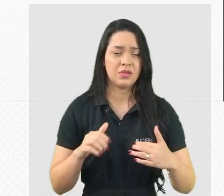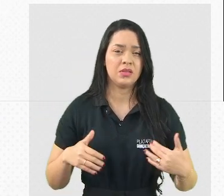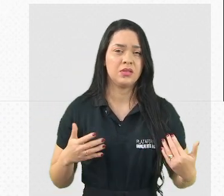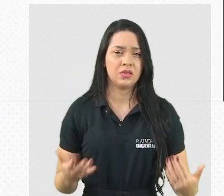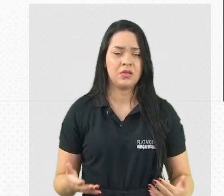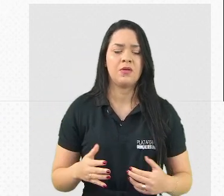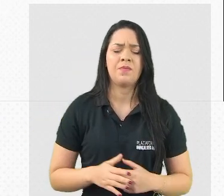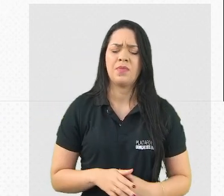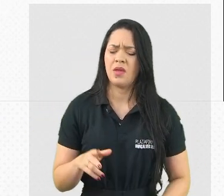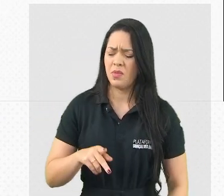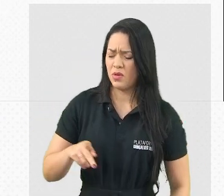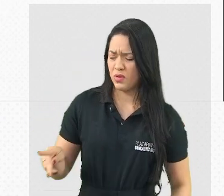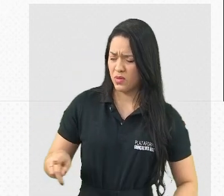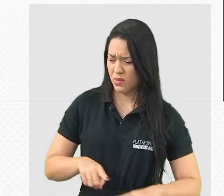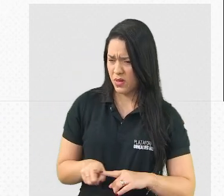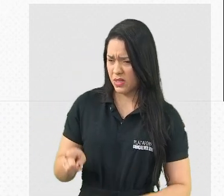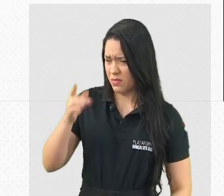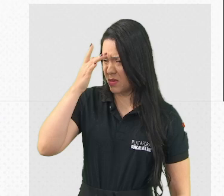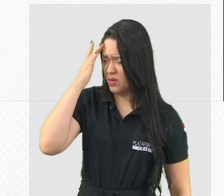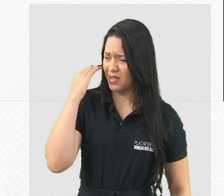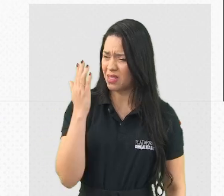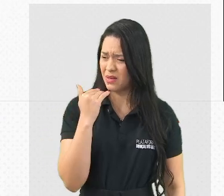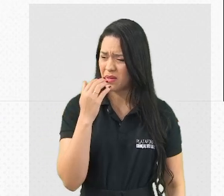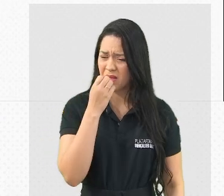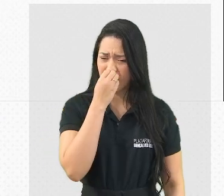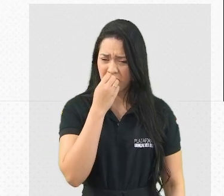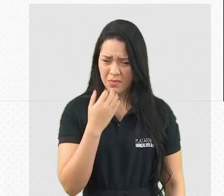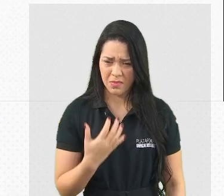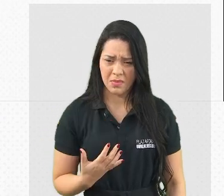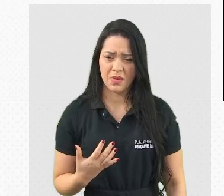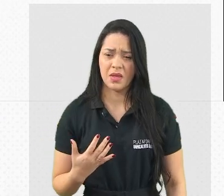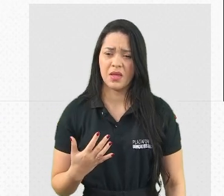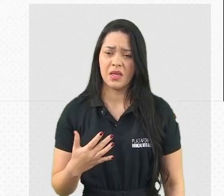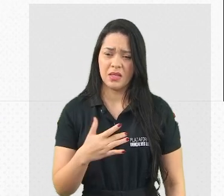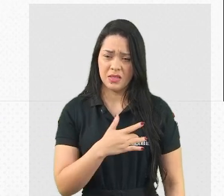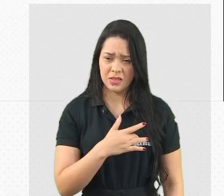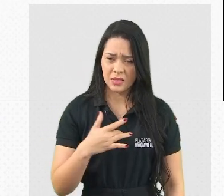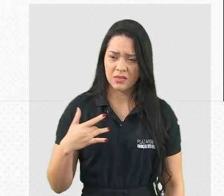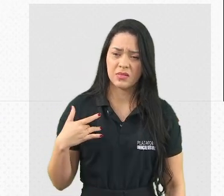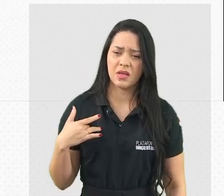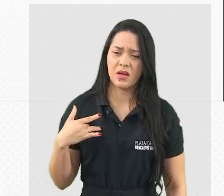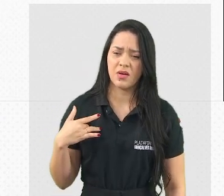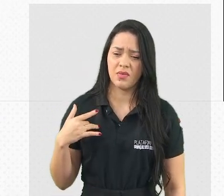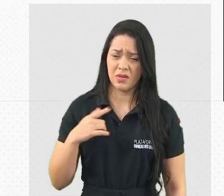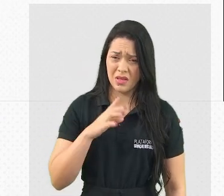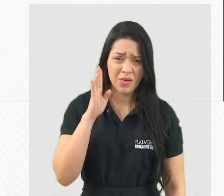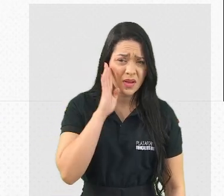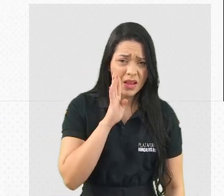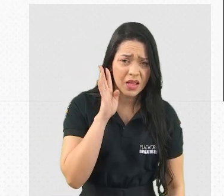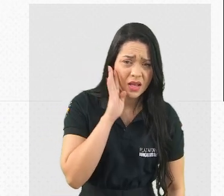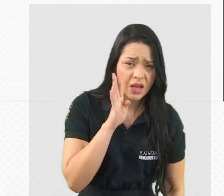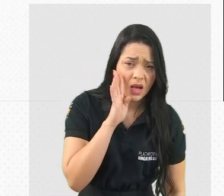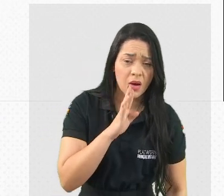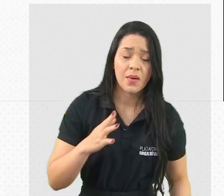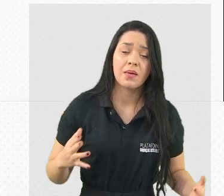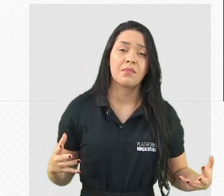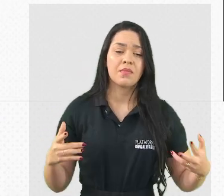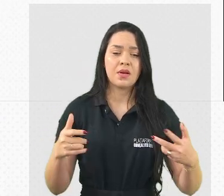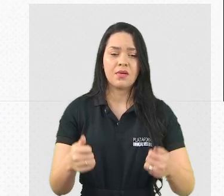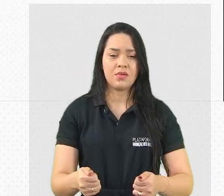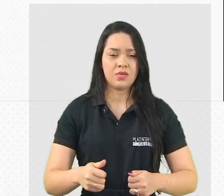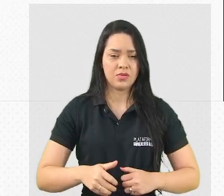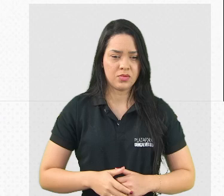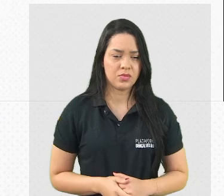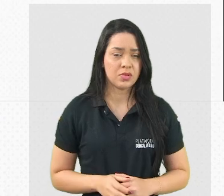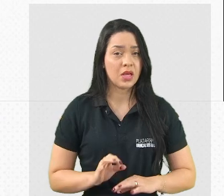Então, professor, mas a pessoa, para se alimentar bem, se alimentar de forma saudável, não é legal? É maravilhoso.